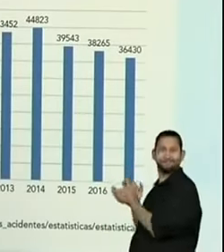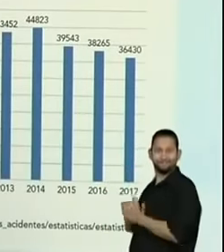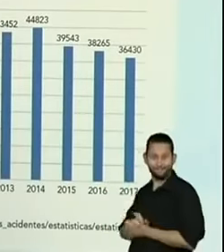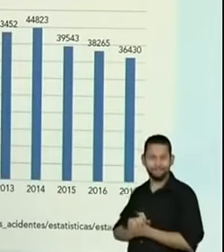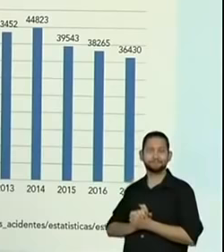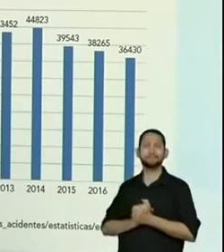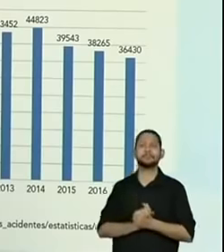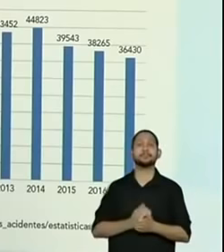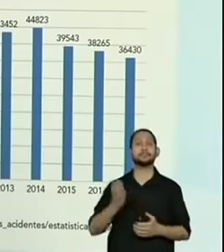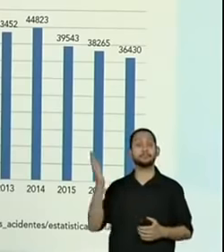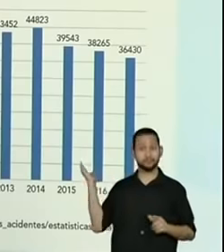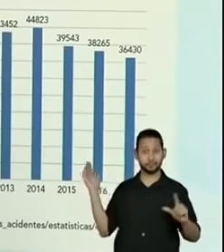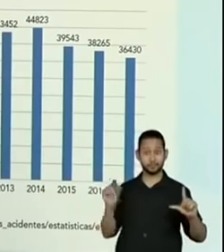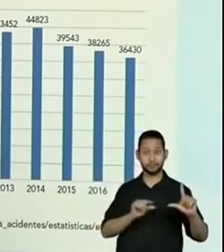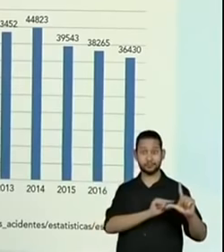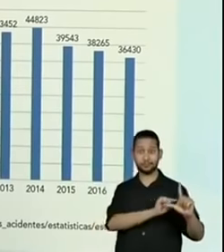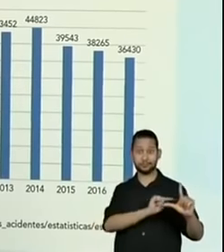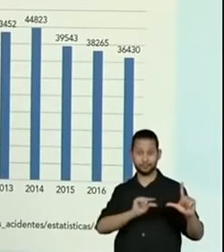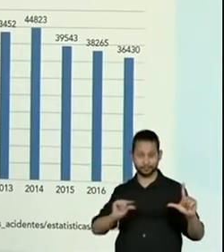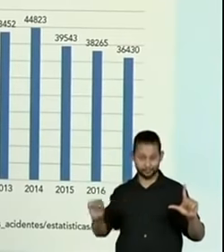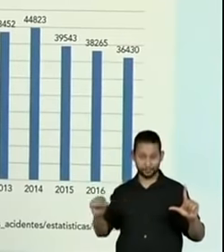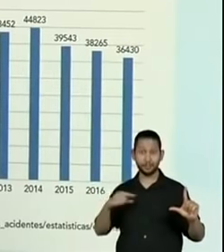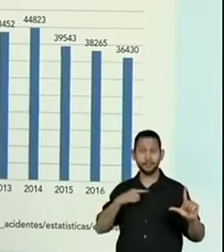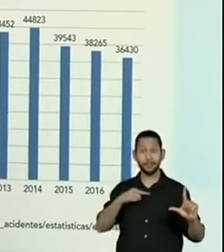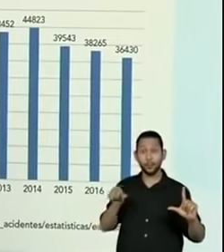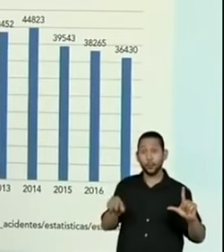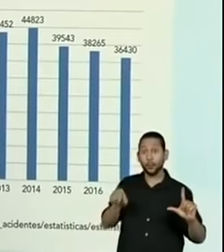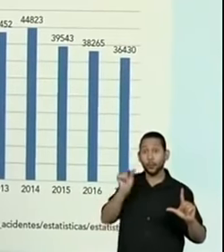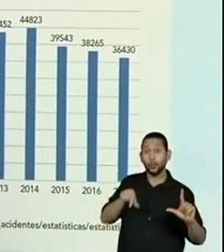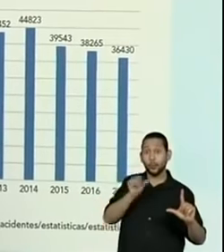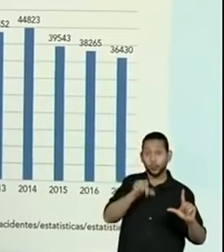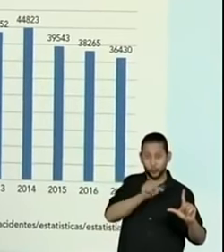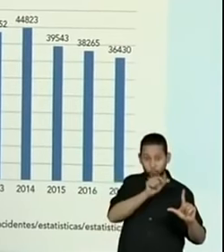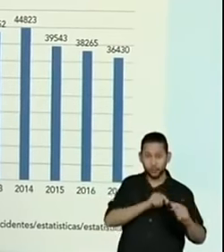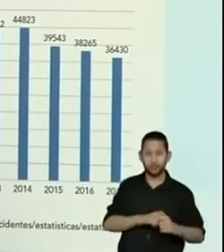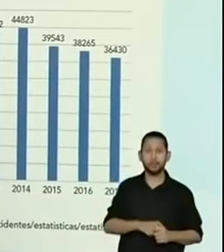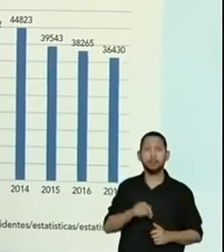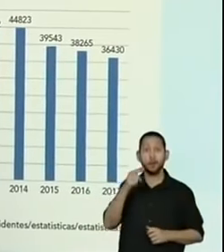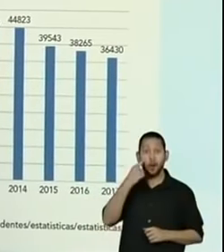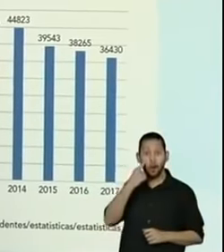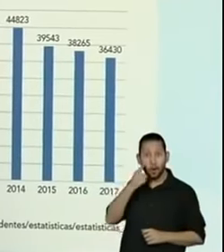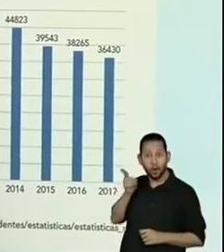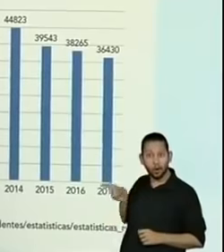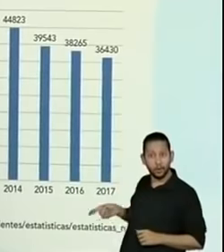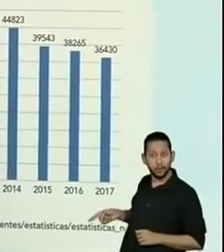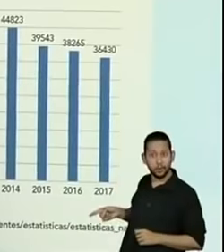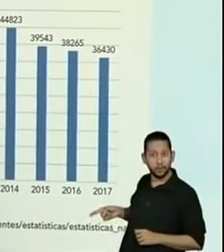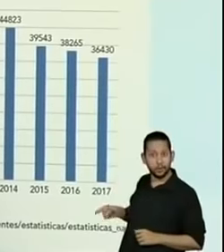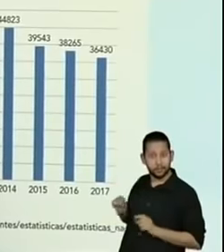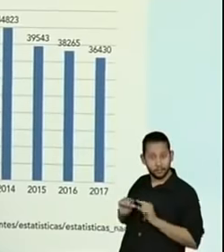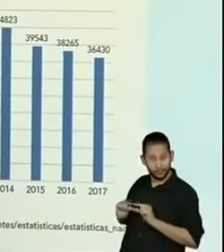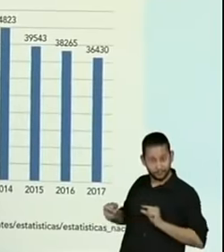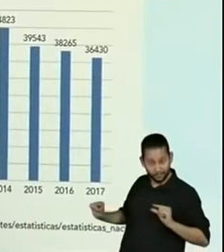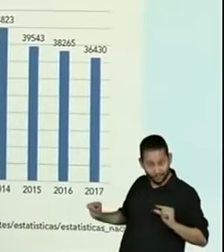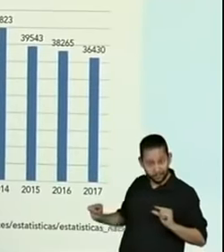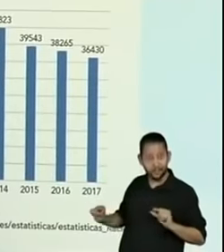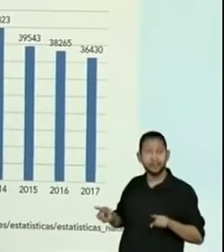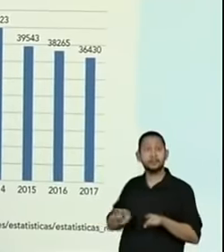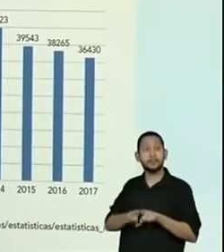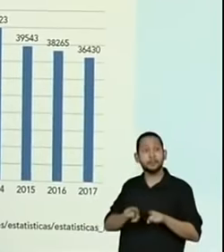Inclusive, esse gráfico de colunas está disponível no caderno do aluno do 5º